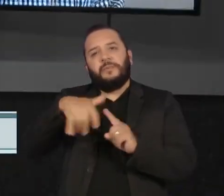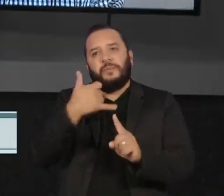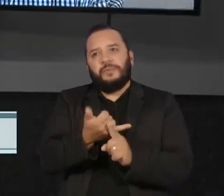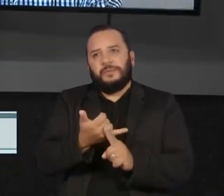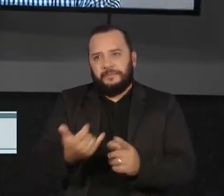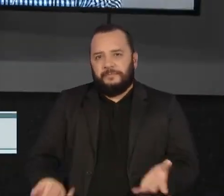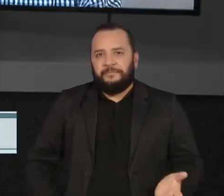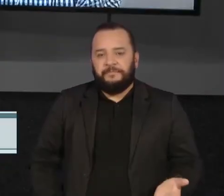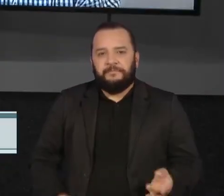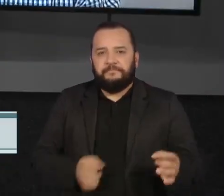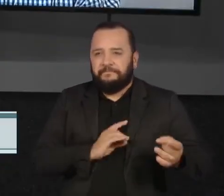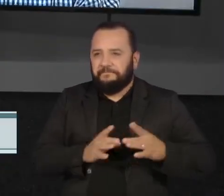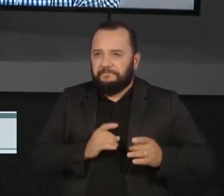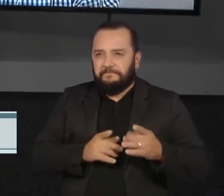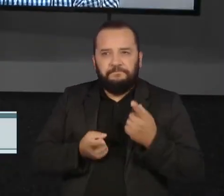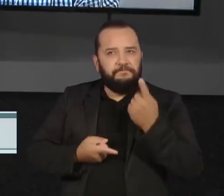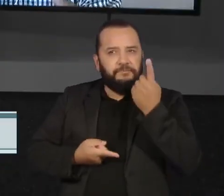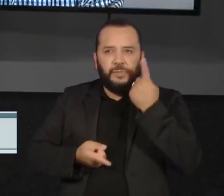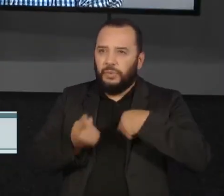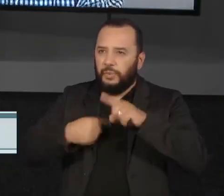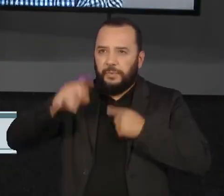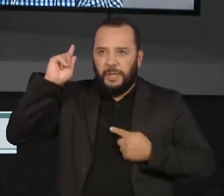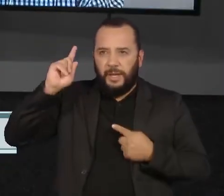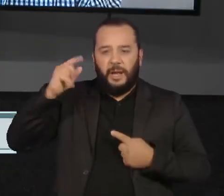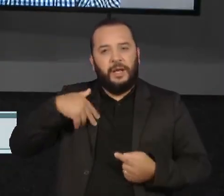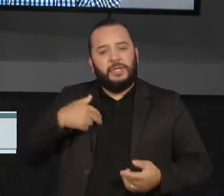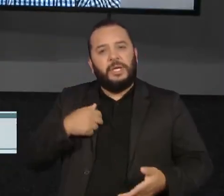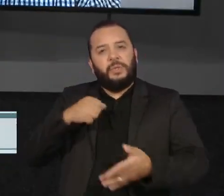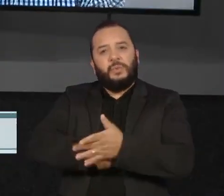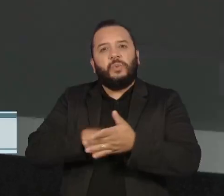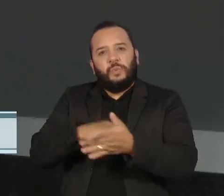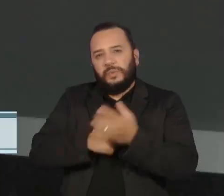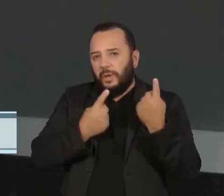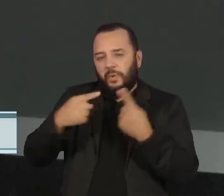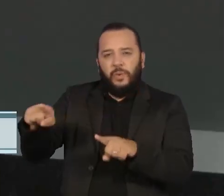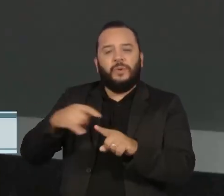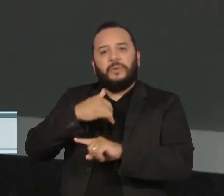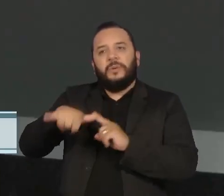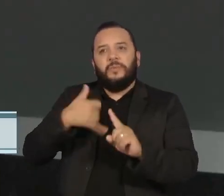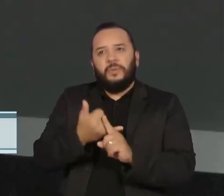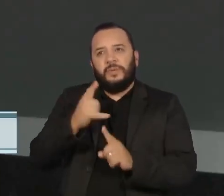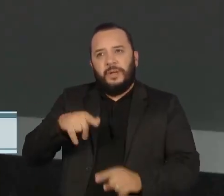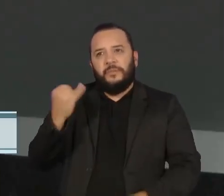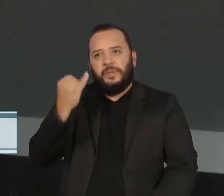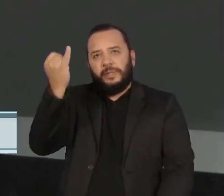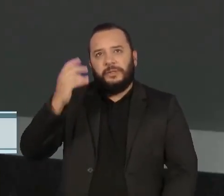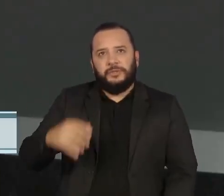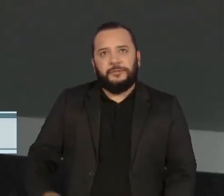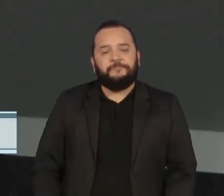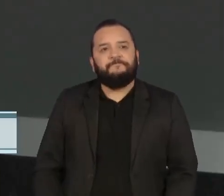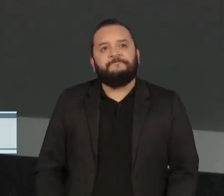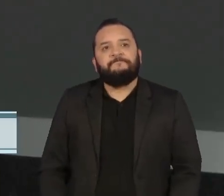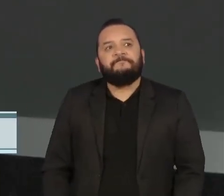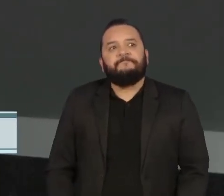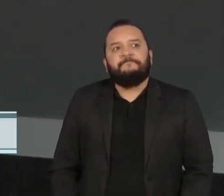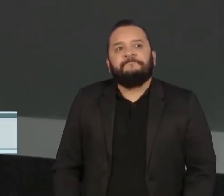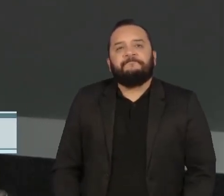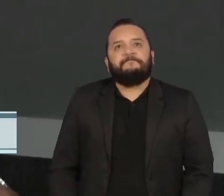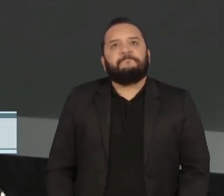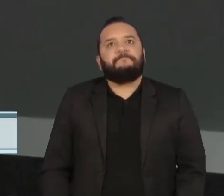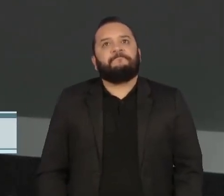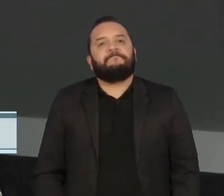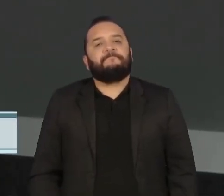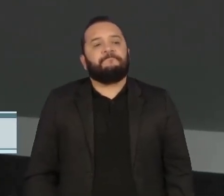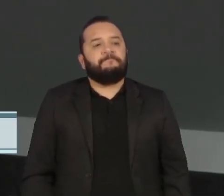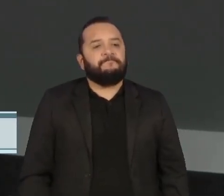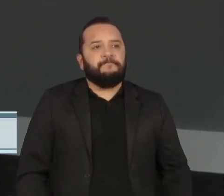Então, superar o medo na luta contra o bullying é fundamental. Então, a gente pode entender que a